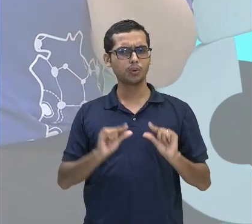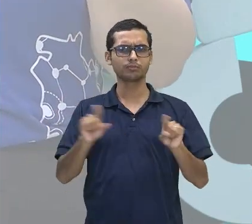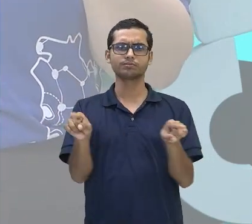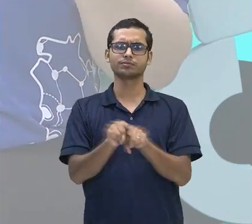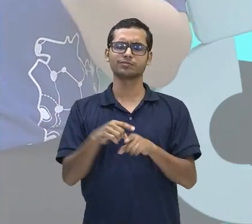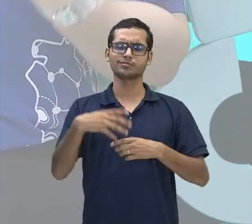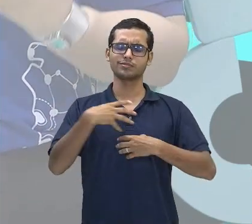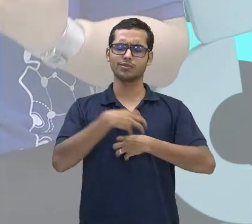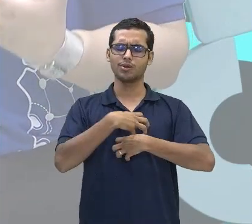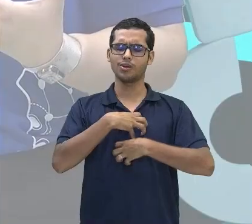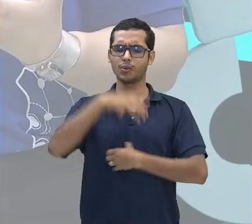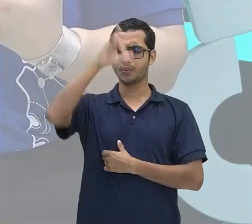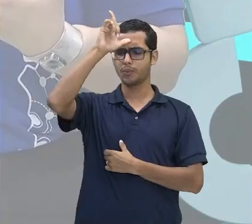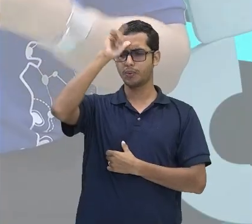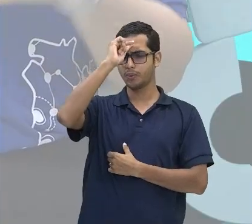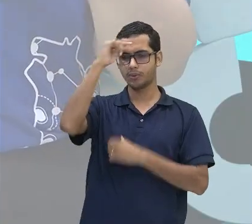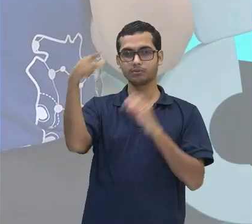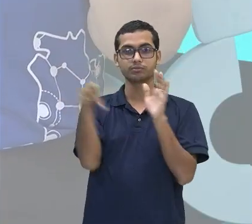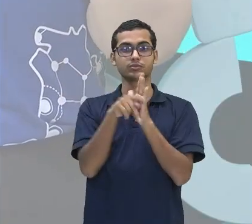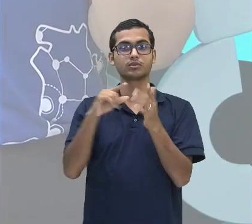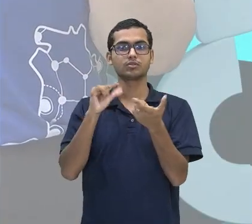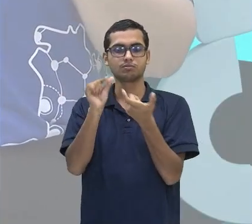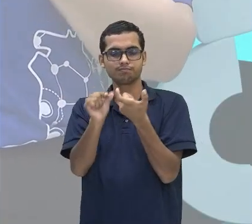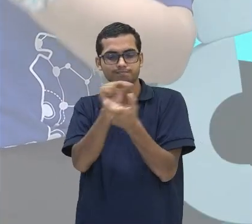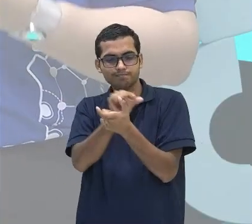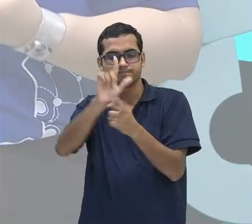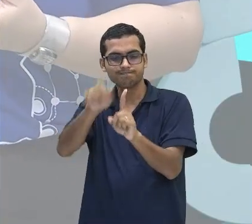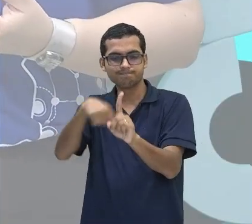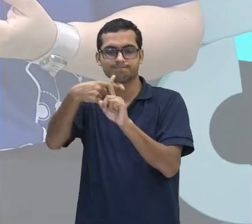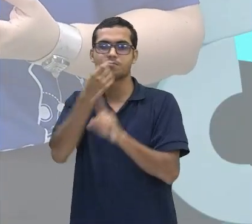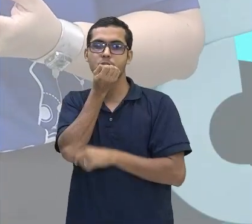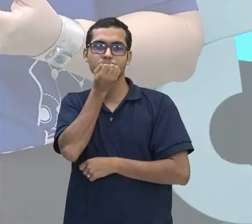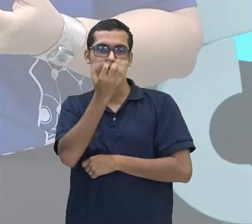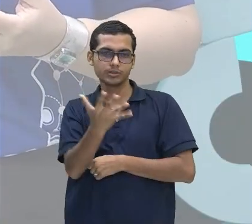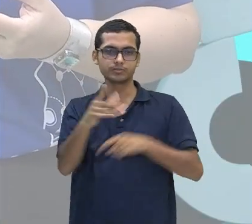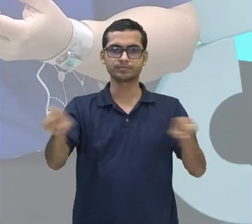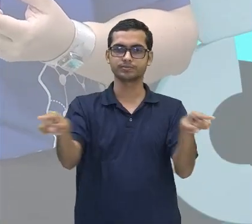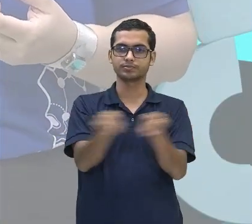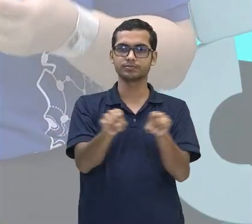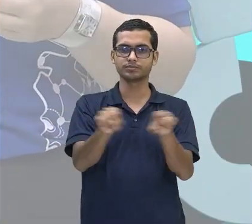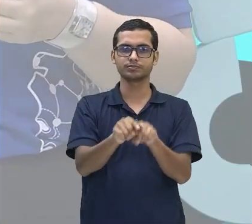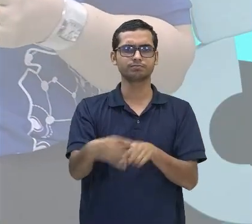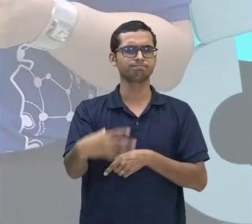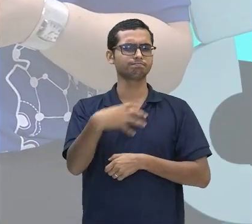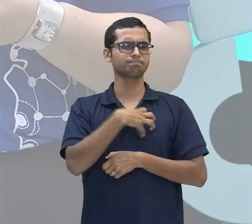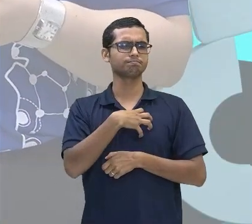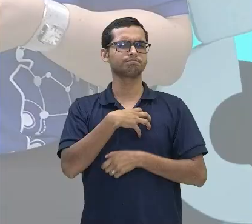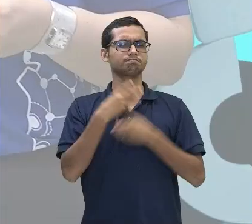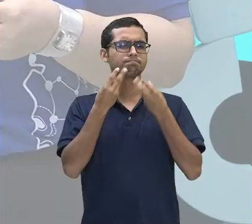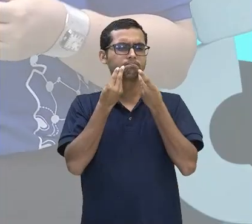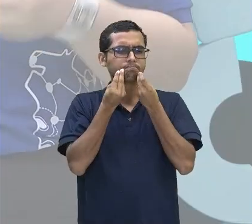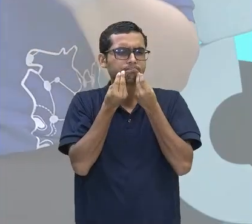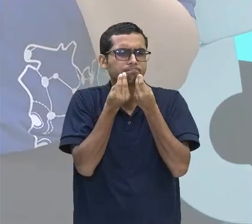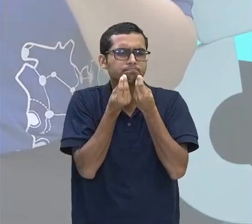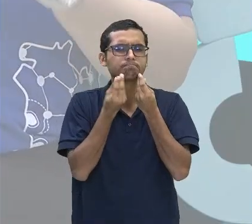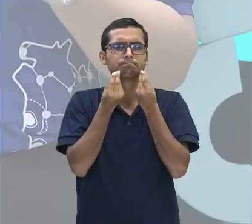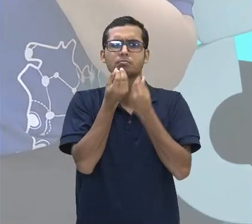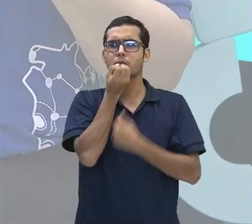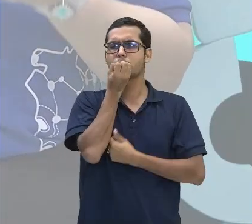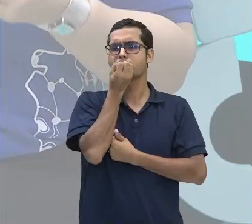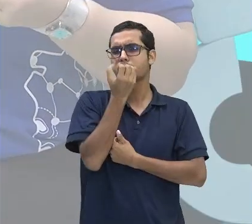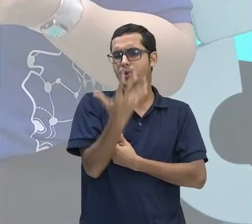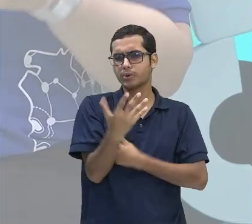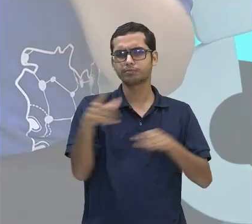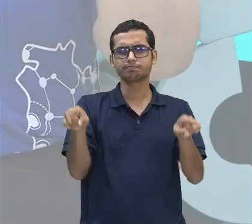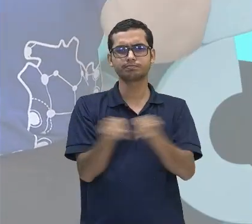traz apenas adjetivos positivos. E ele diz ali: sinta o sabor suave. Olha aí o comando, o uso